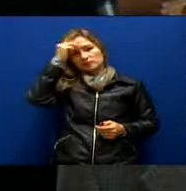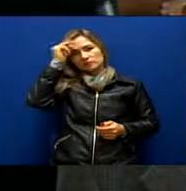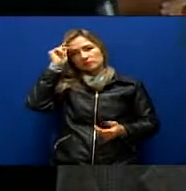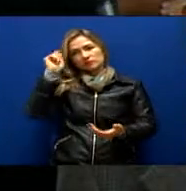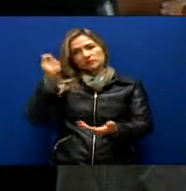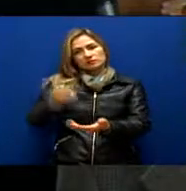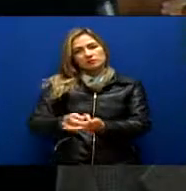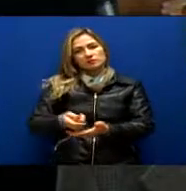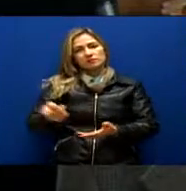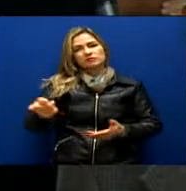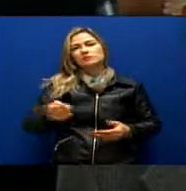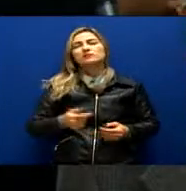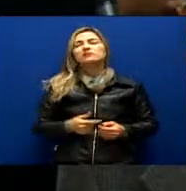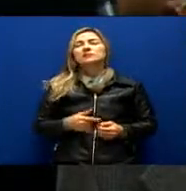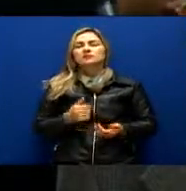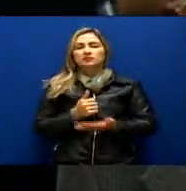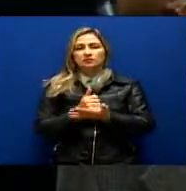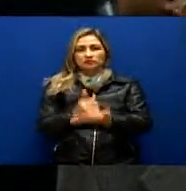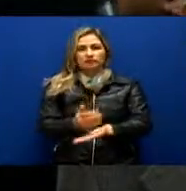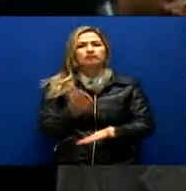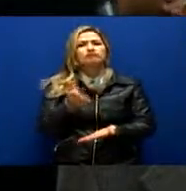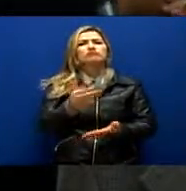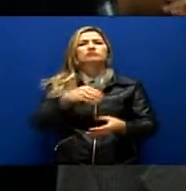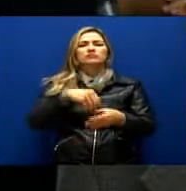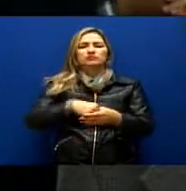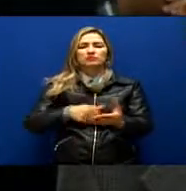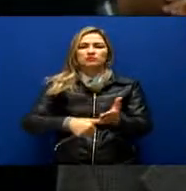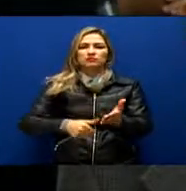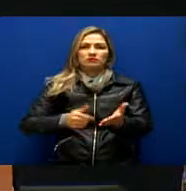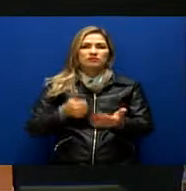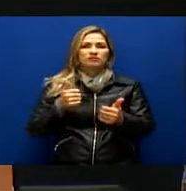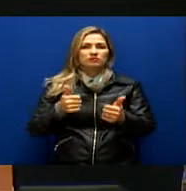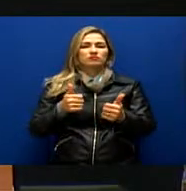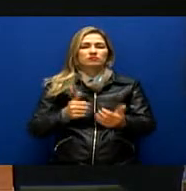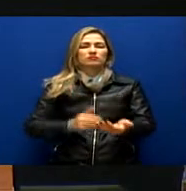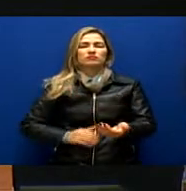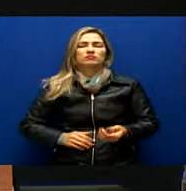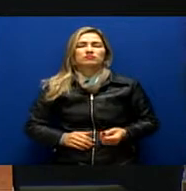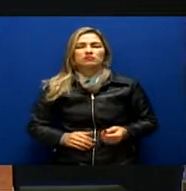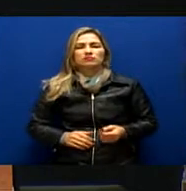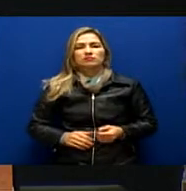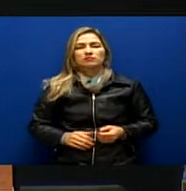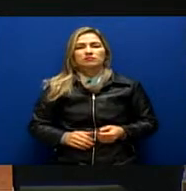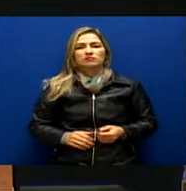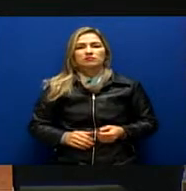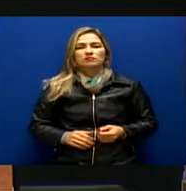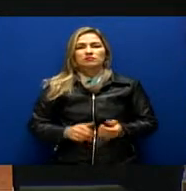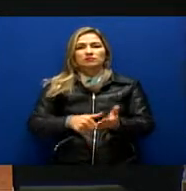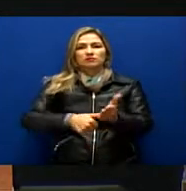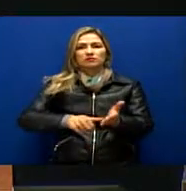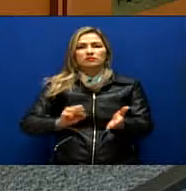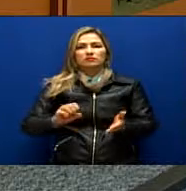com o seu projeto, tem o meu apoio e tem o meu voto. Muito obrigado. Obrigado, vereador Vanderlei. Vereador Renan.